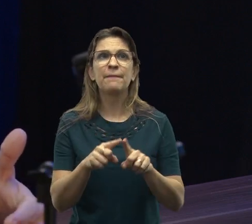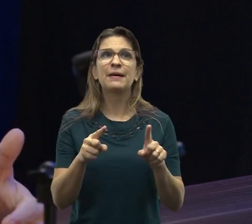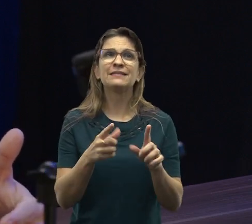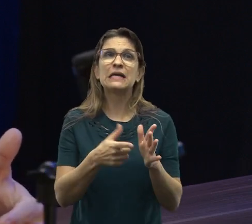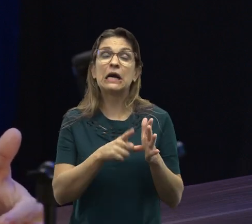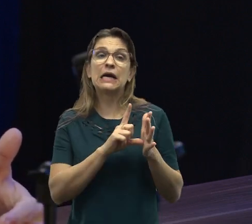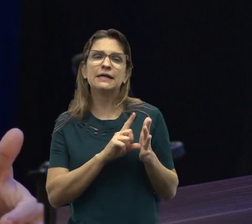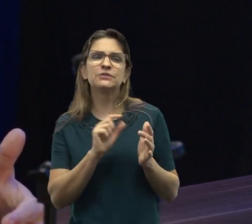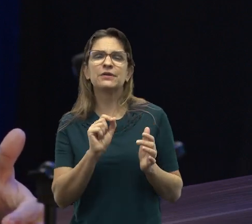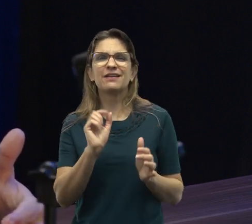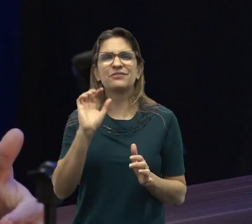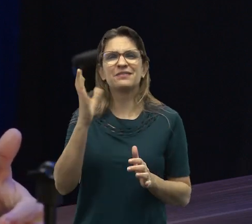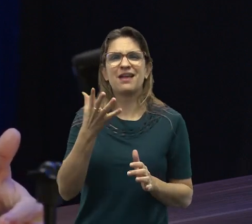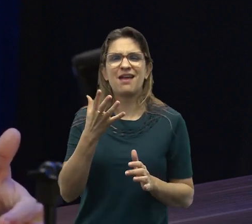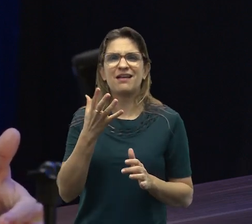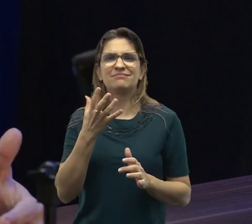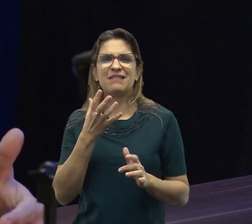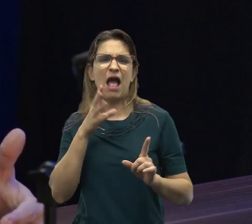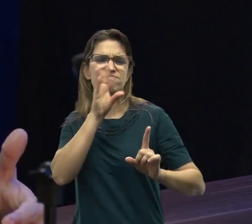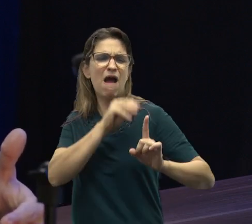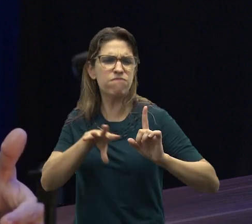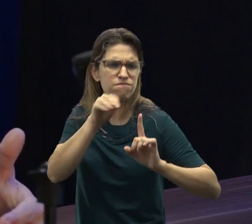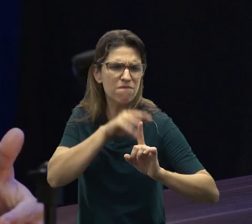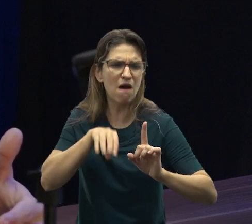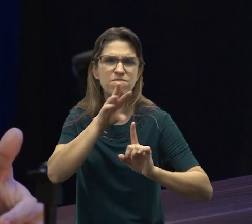agressão verbal, a depreciação,